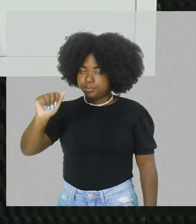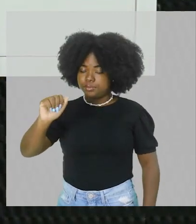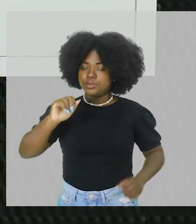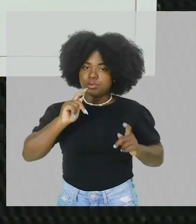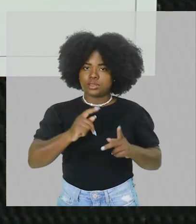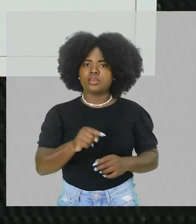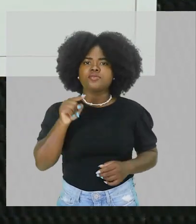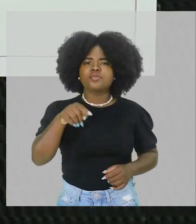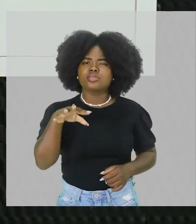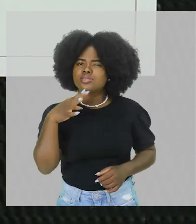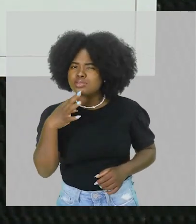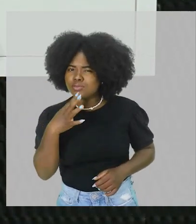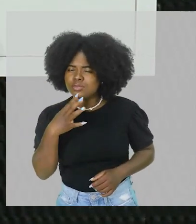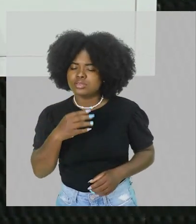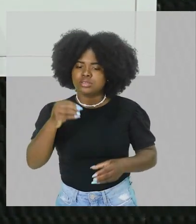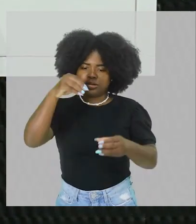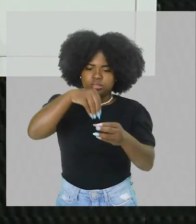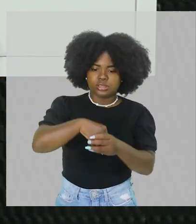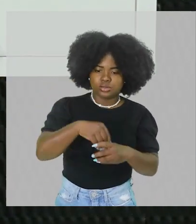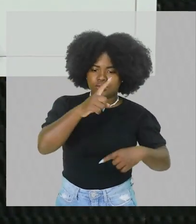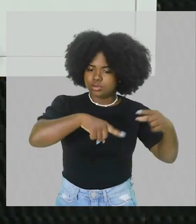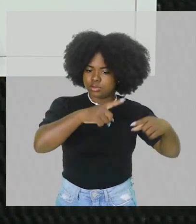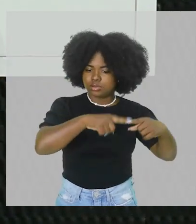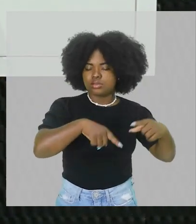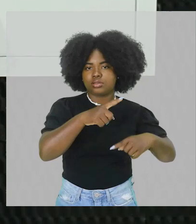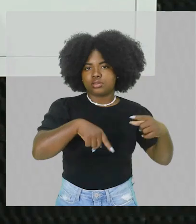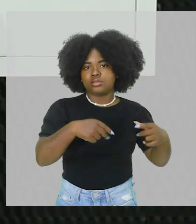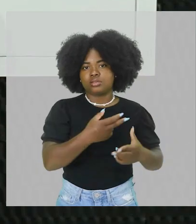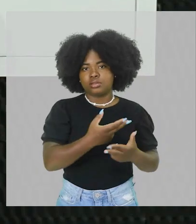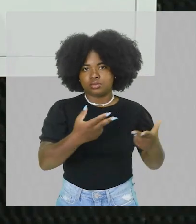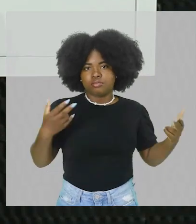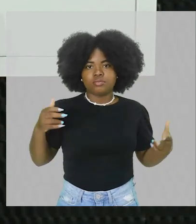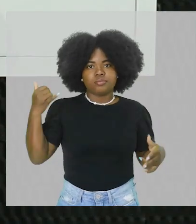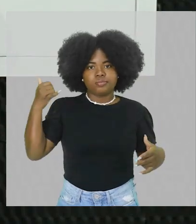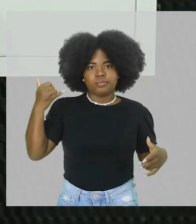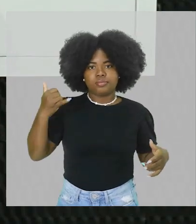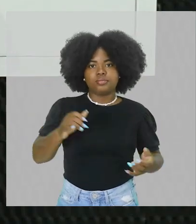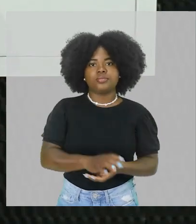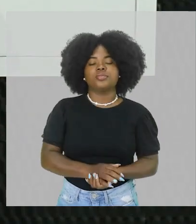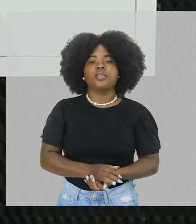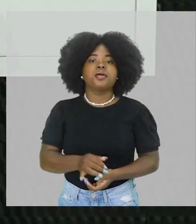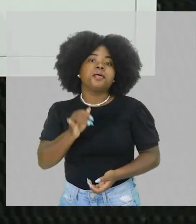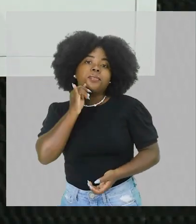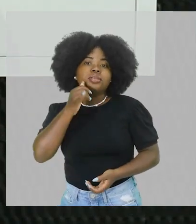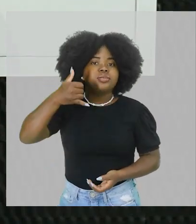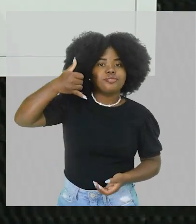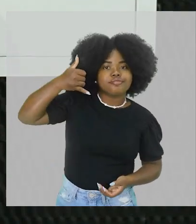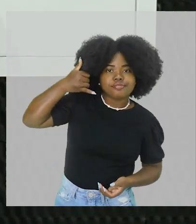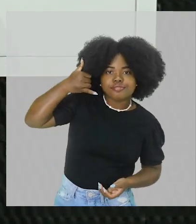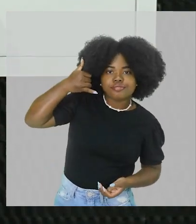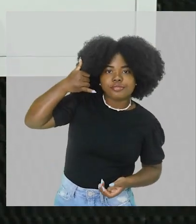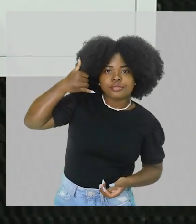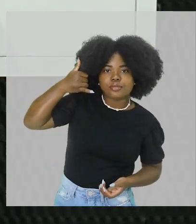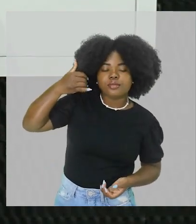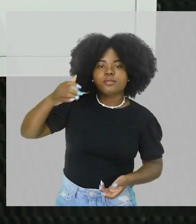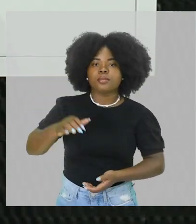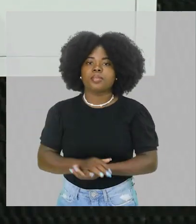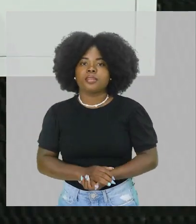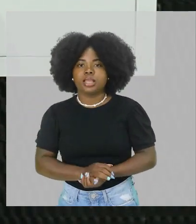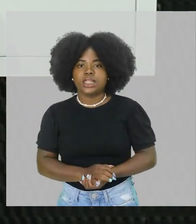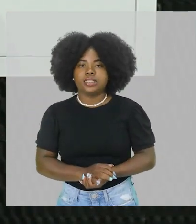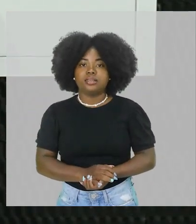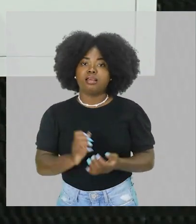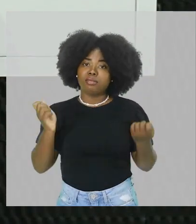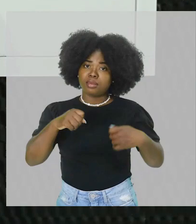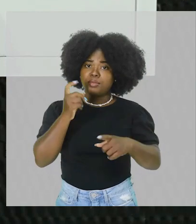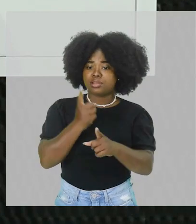dentro dos dispositivos eletrônicos, dentro dos aparelhos, tá certo? Esses ímãs aí que vocês podem encontrar